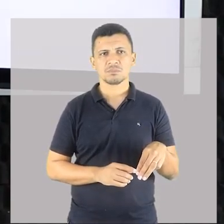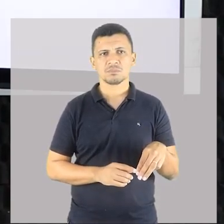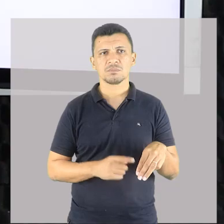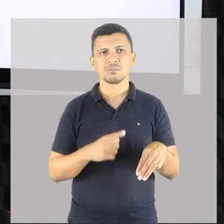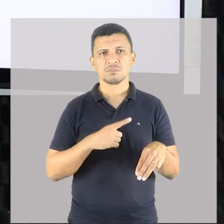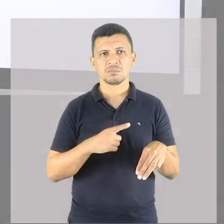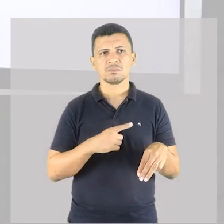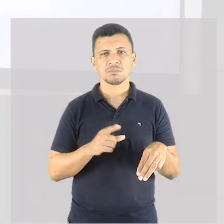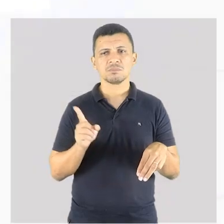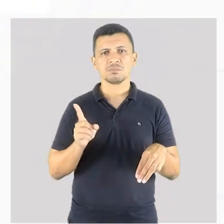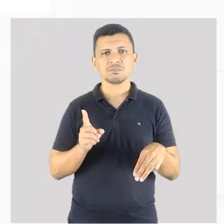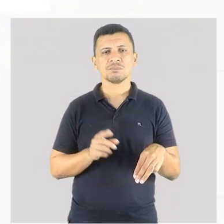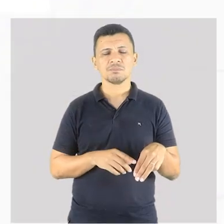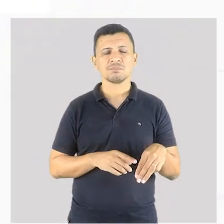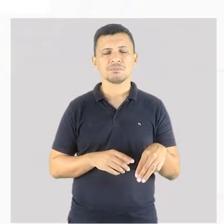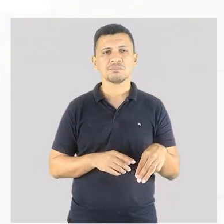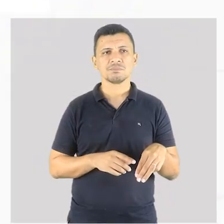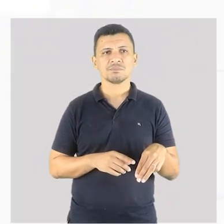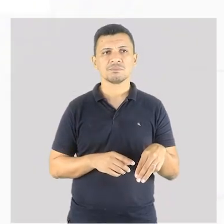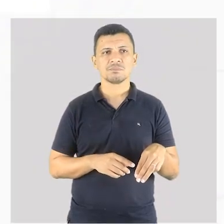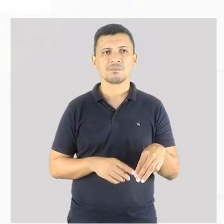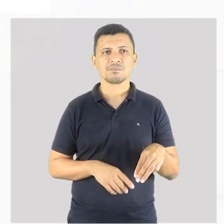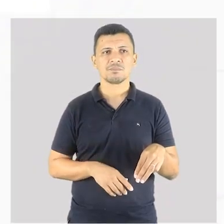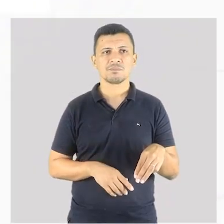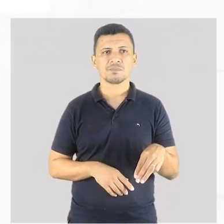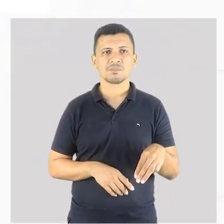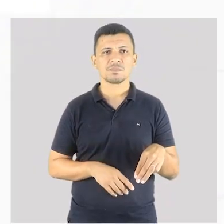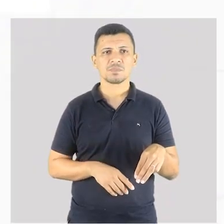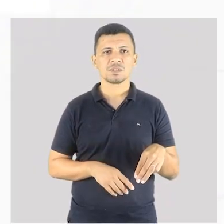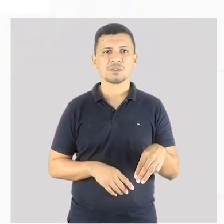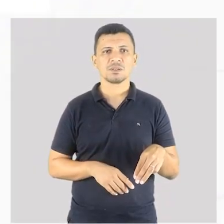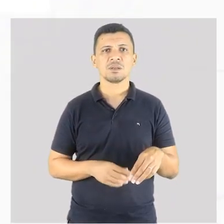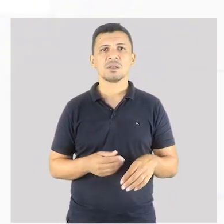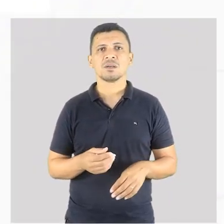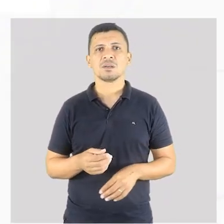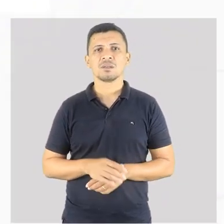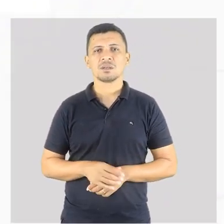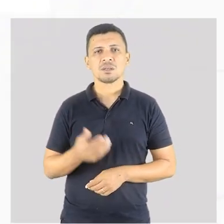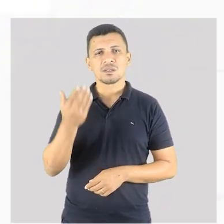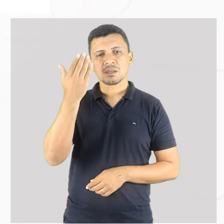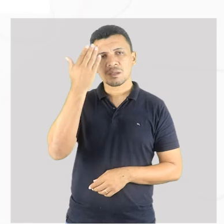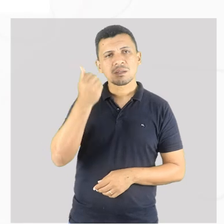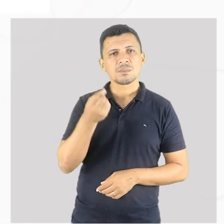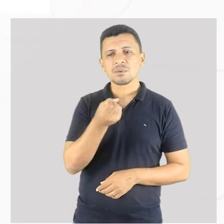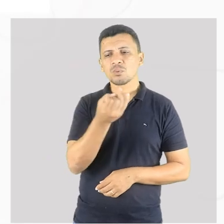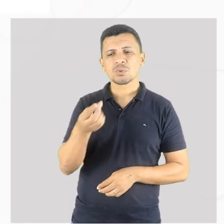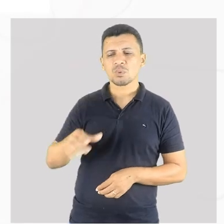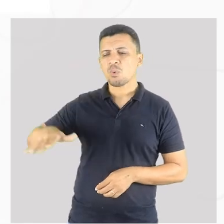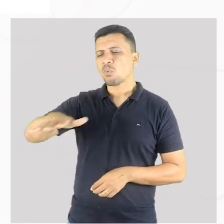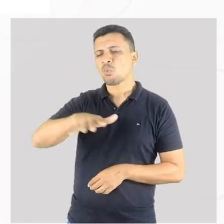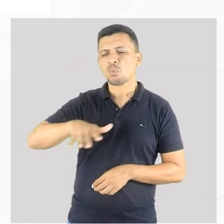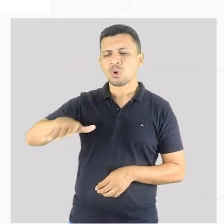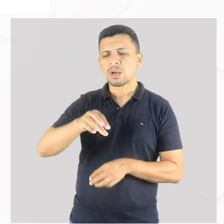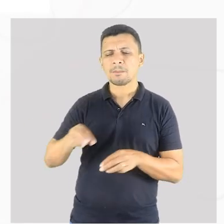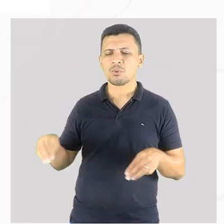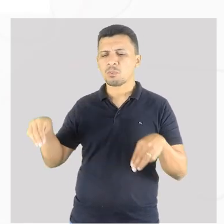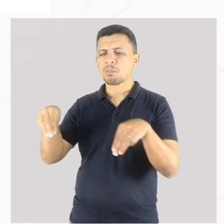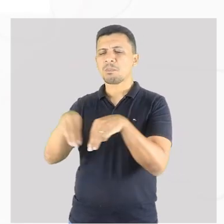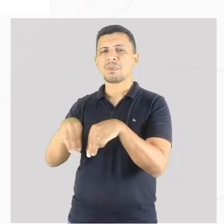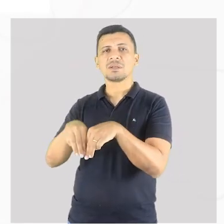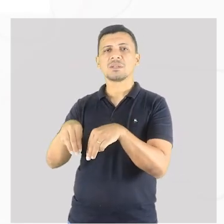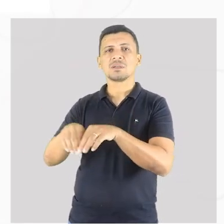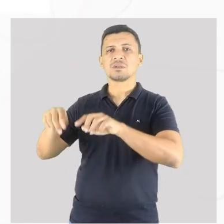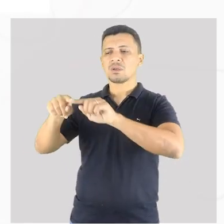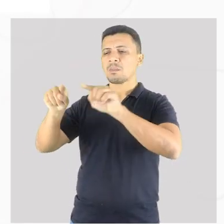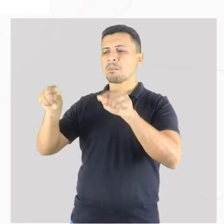aqui, ó. Beleza, no outro slide. Aí ele quer saber, gente, o campo magnético ou o vetor indução